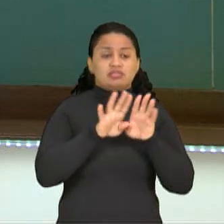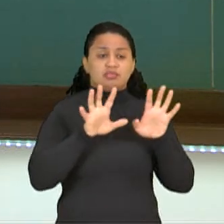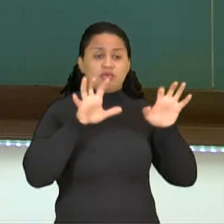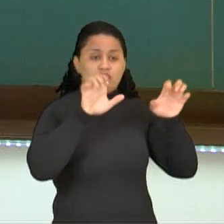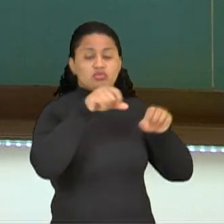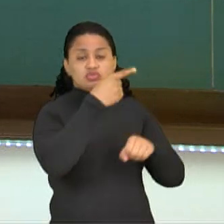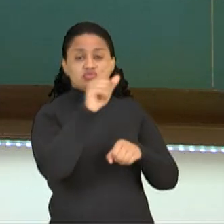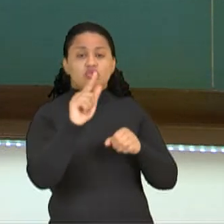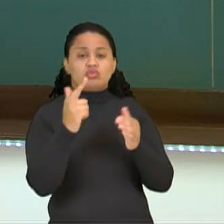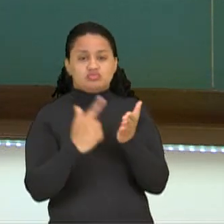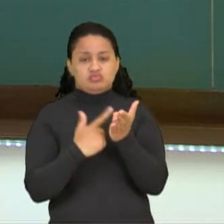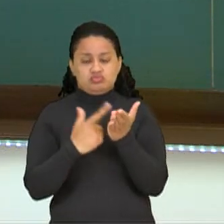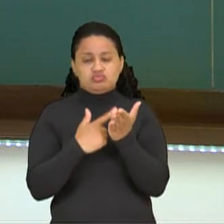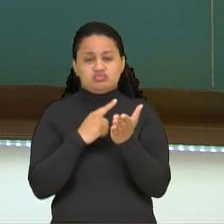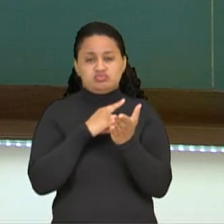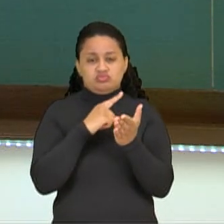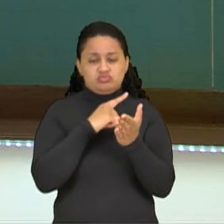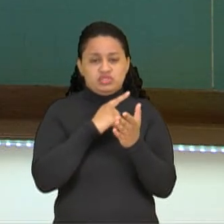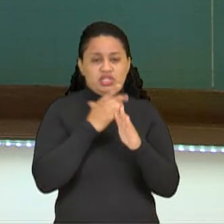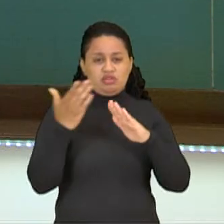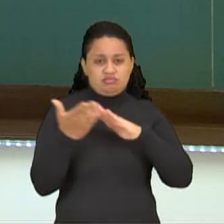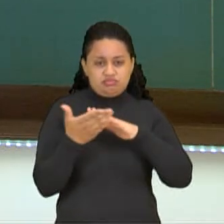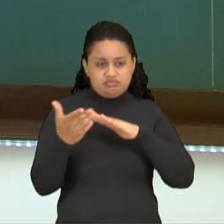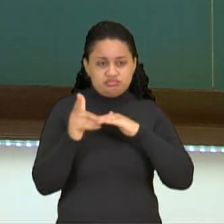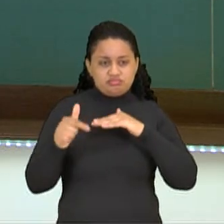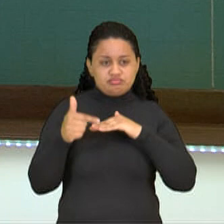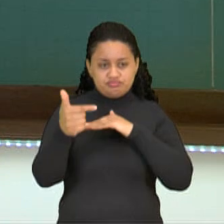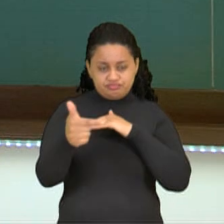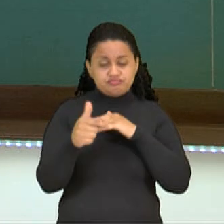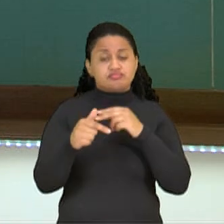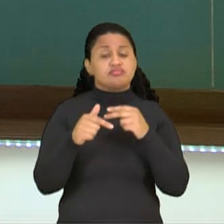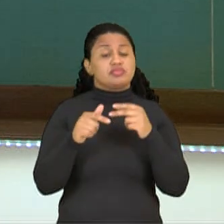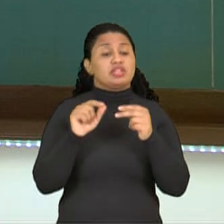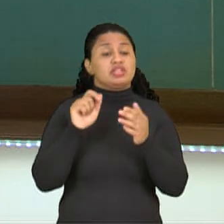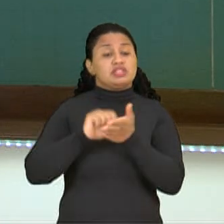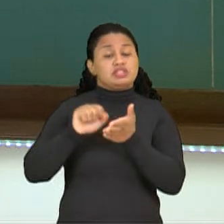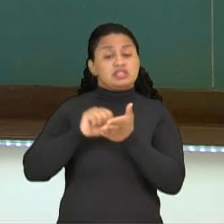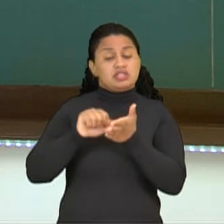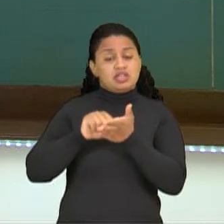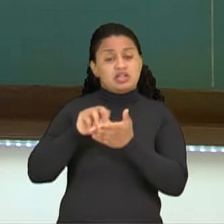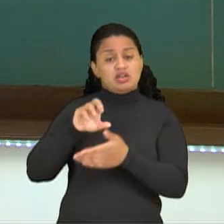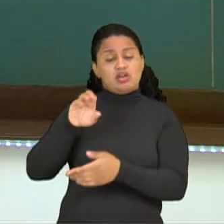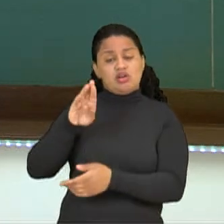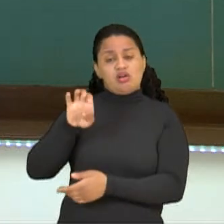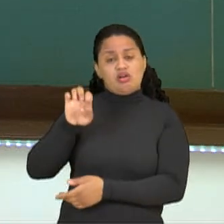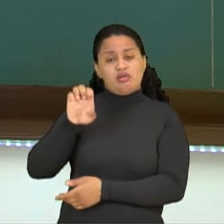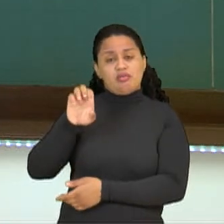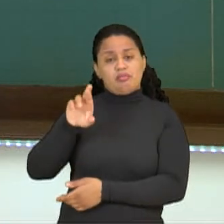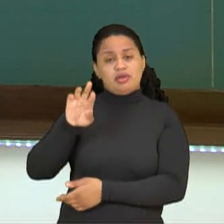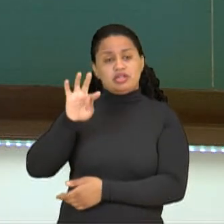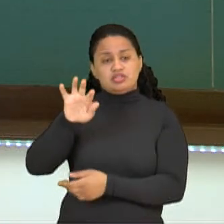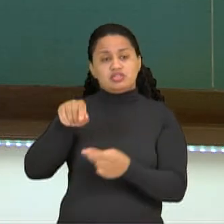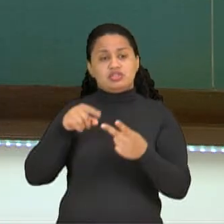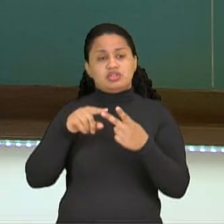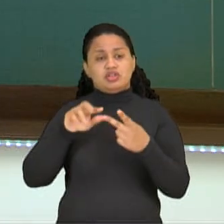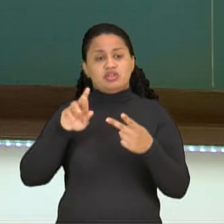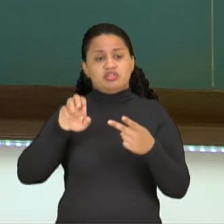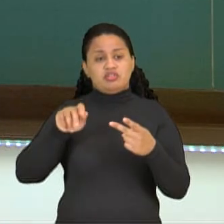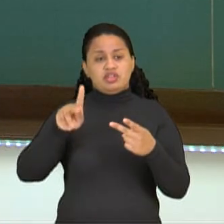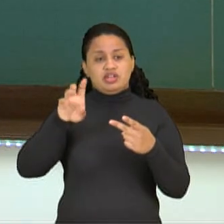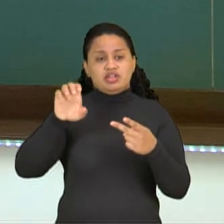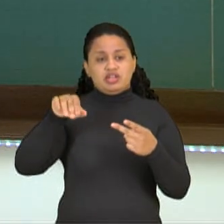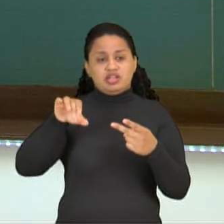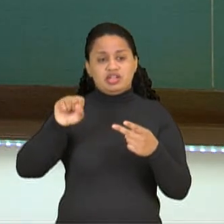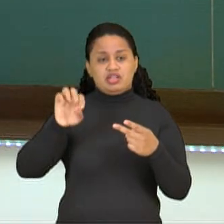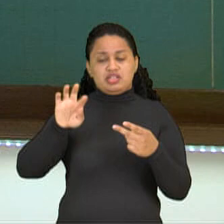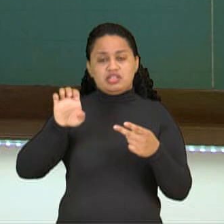outra obra-prima da modernidade tardia, escrita por Robert Louis Stevenson, né? E Frankenstein é a própria obra